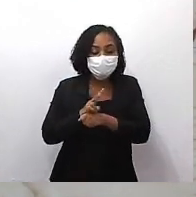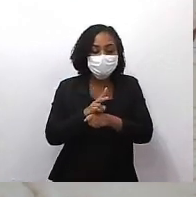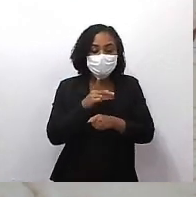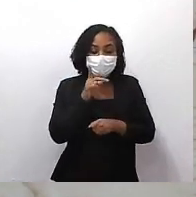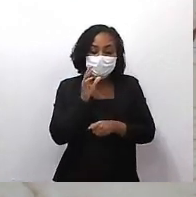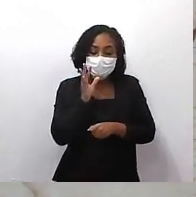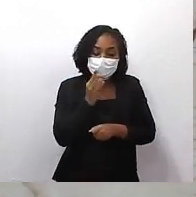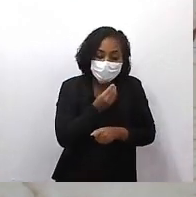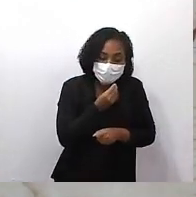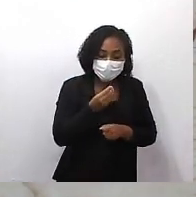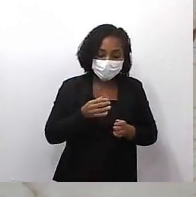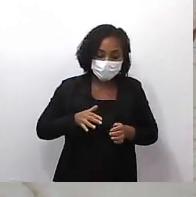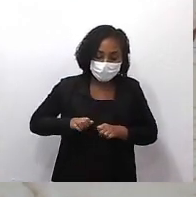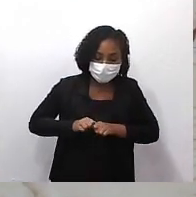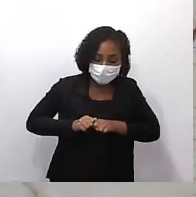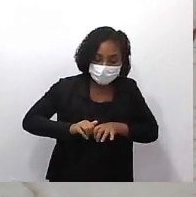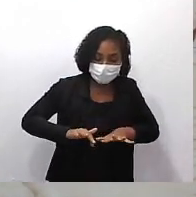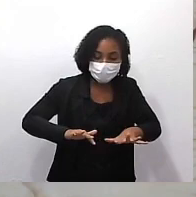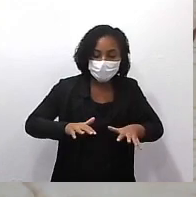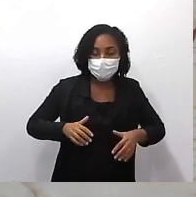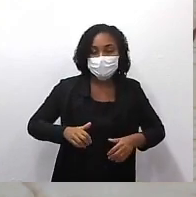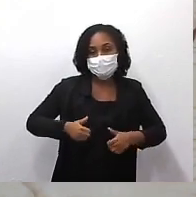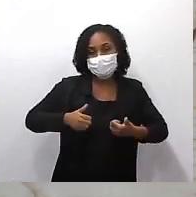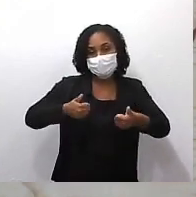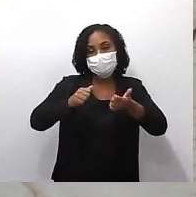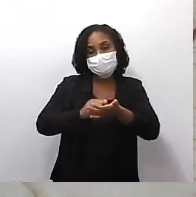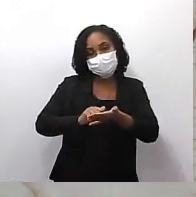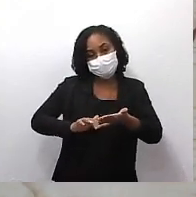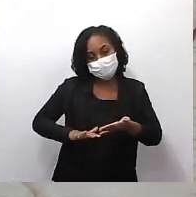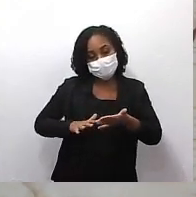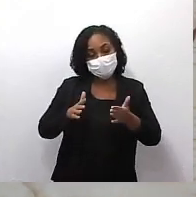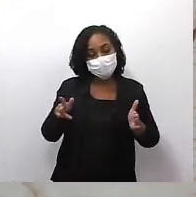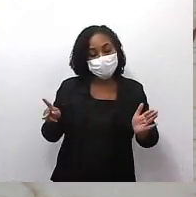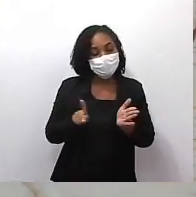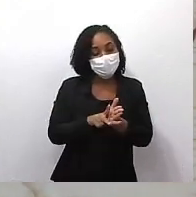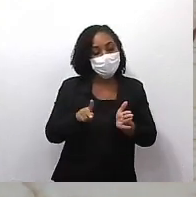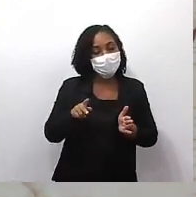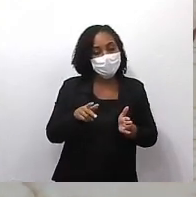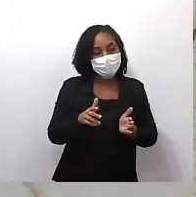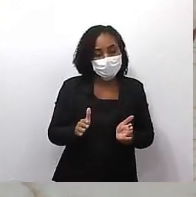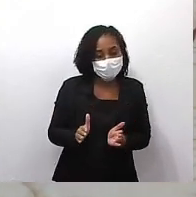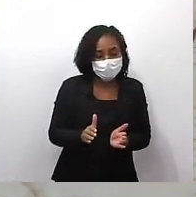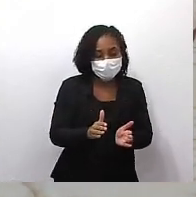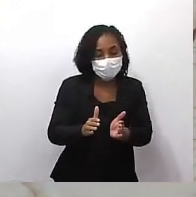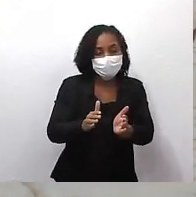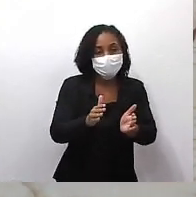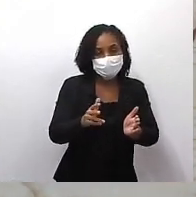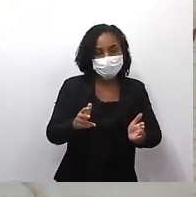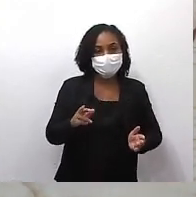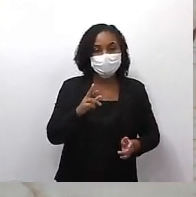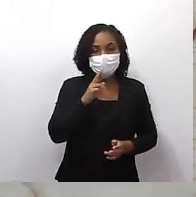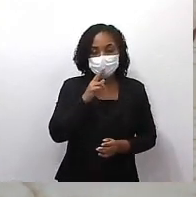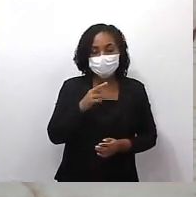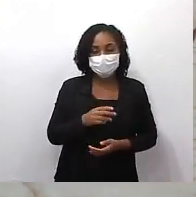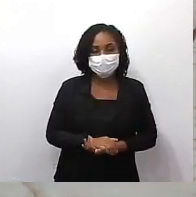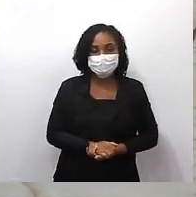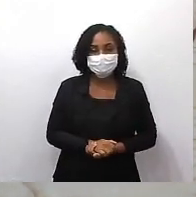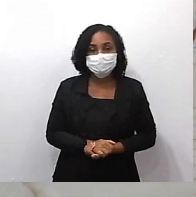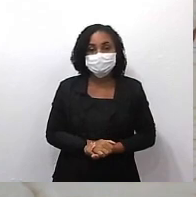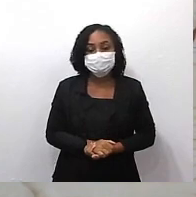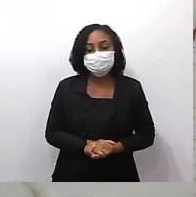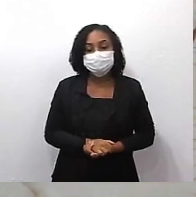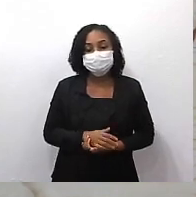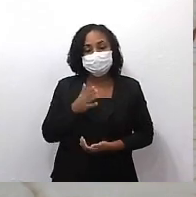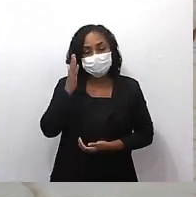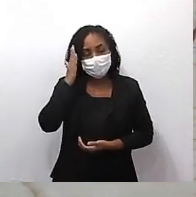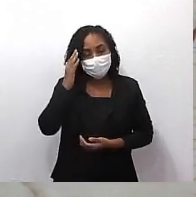que a gente possa desenvolver as melhores atividades, dependendo ou não daquela água, daquele rio, ok? Bom,